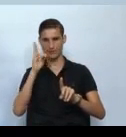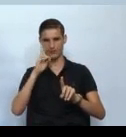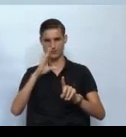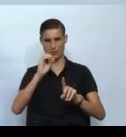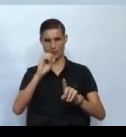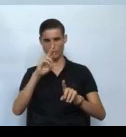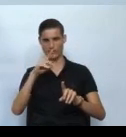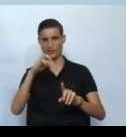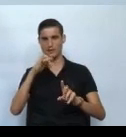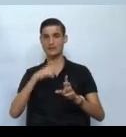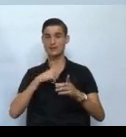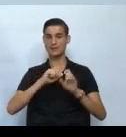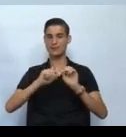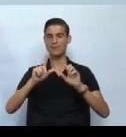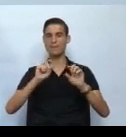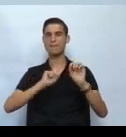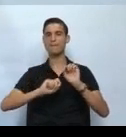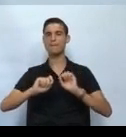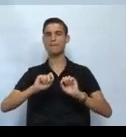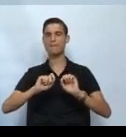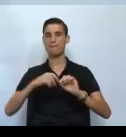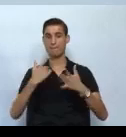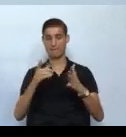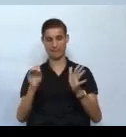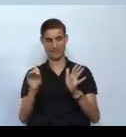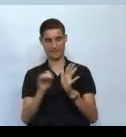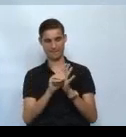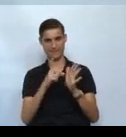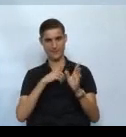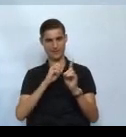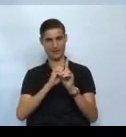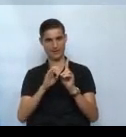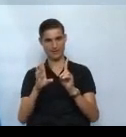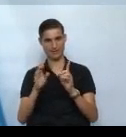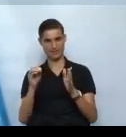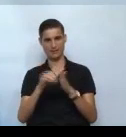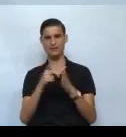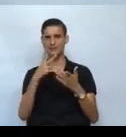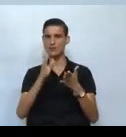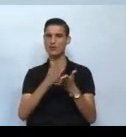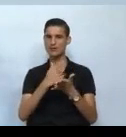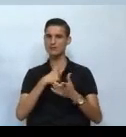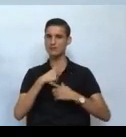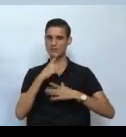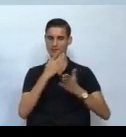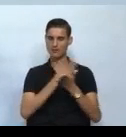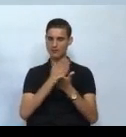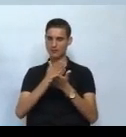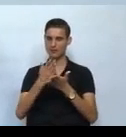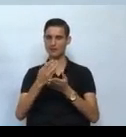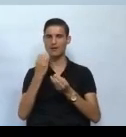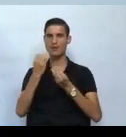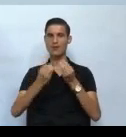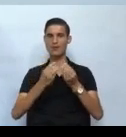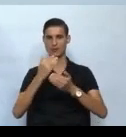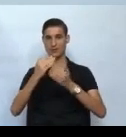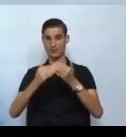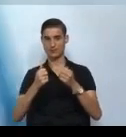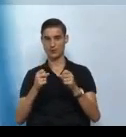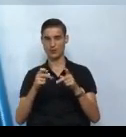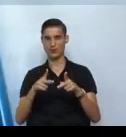a seguinte expressão. Então, quando ele aplica a derivada implícita, lá no livro ele tem passo a passo como que faz essa derivação,